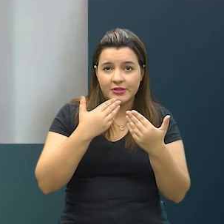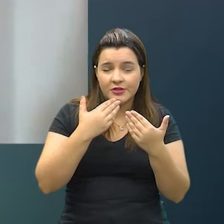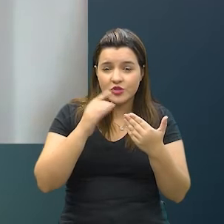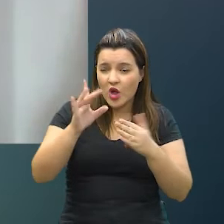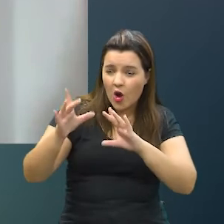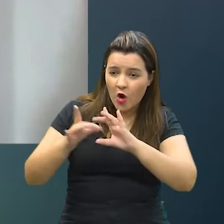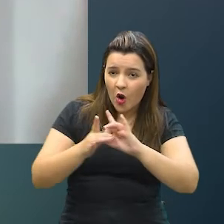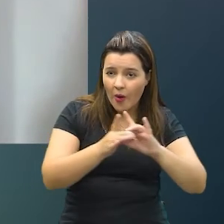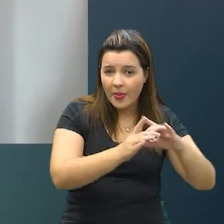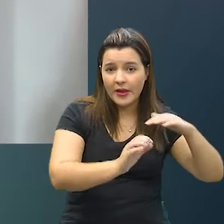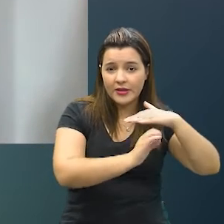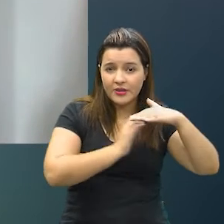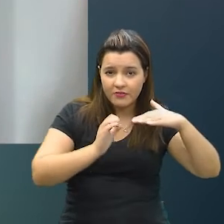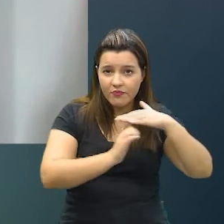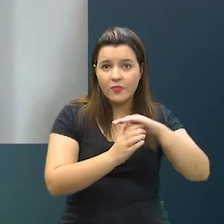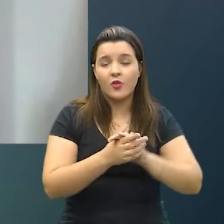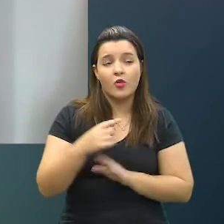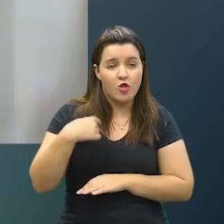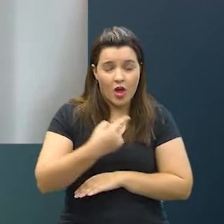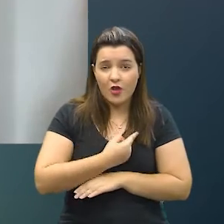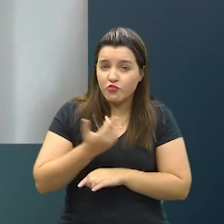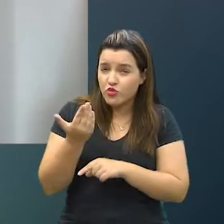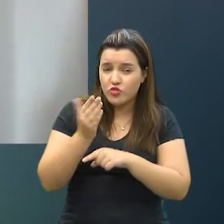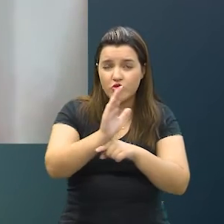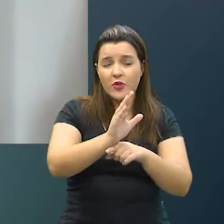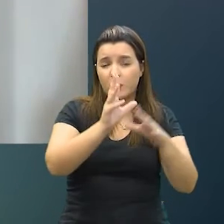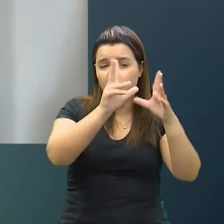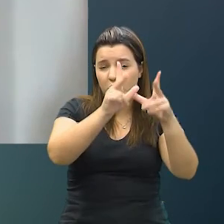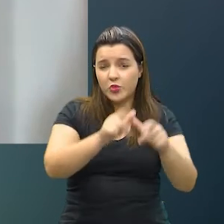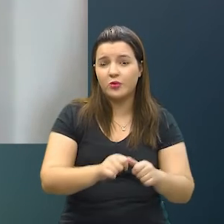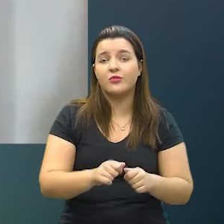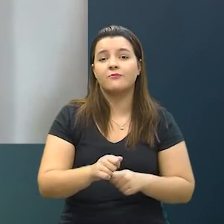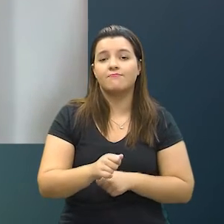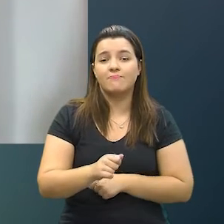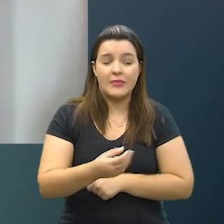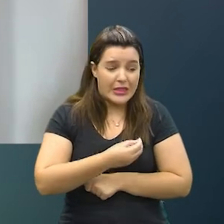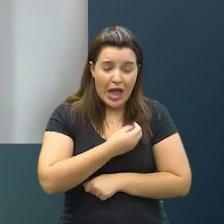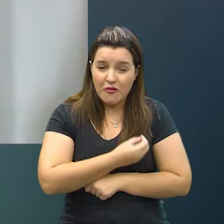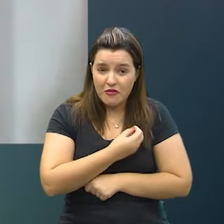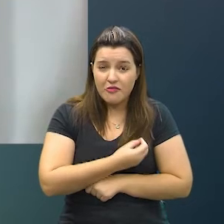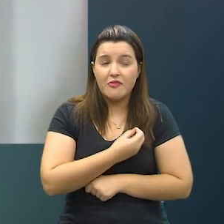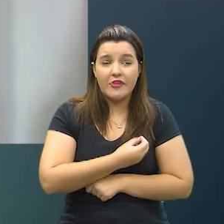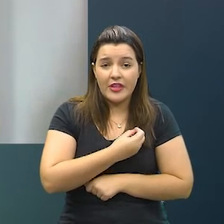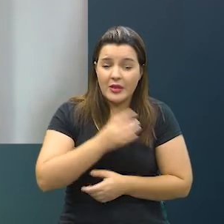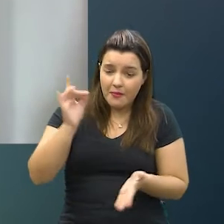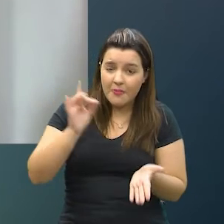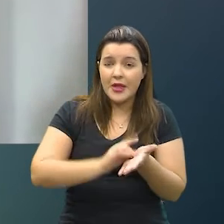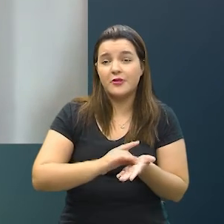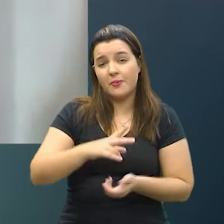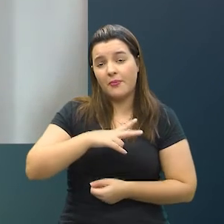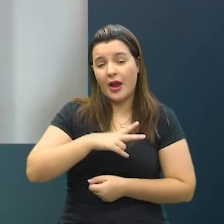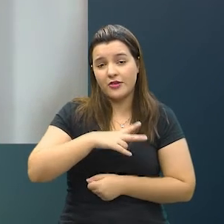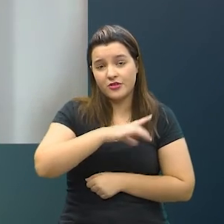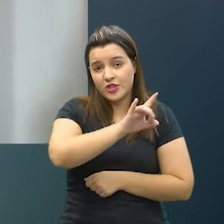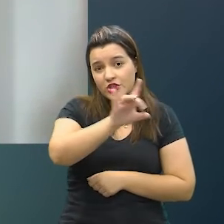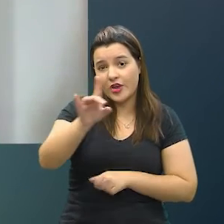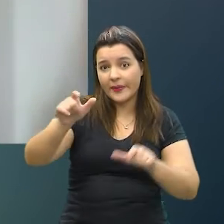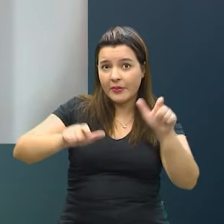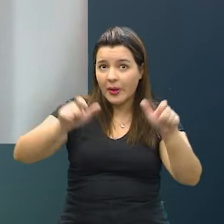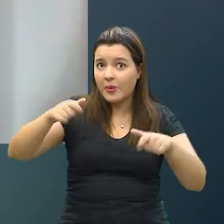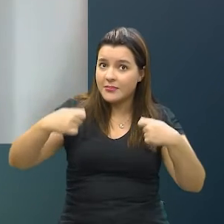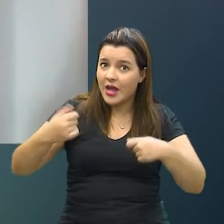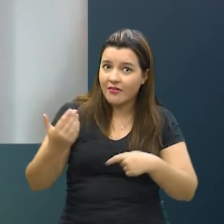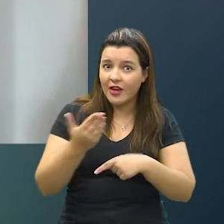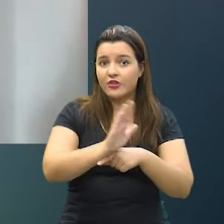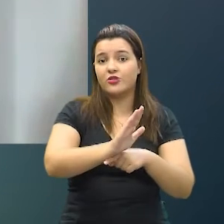contexto empresarial, né? Ela realmente assim entrou no aspecto realmente de vida dessas pessoas, porque